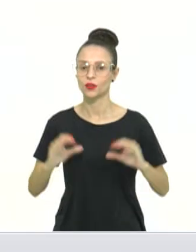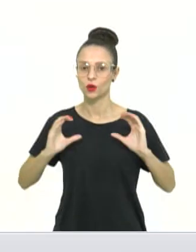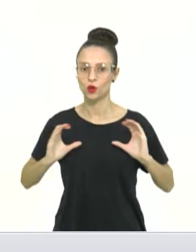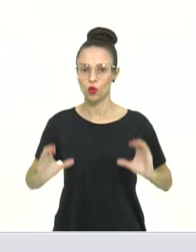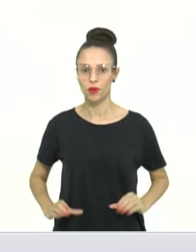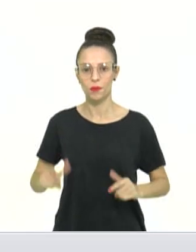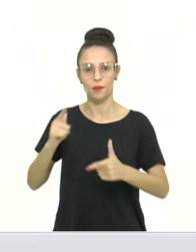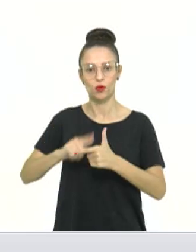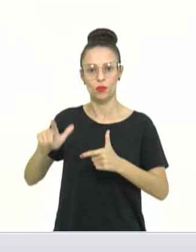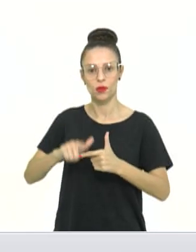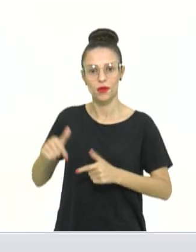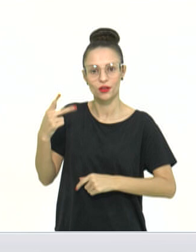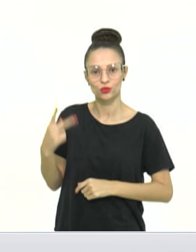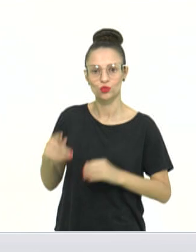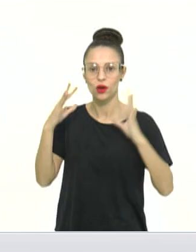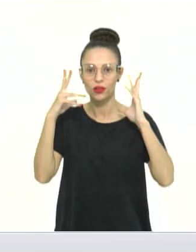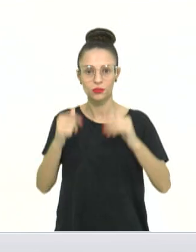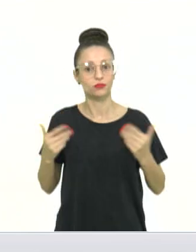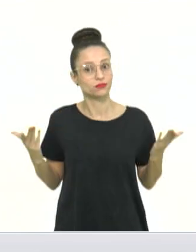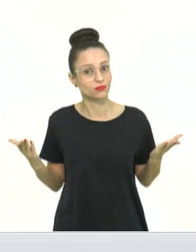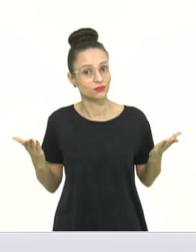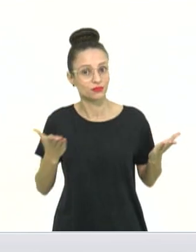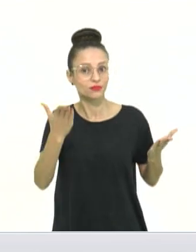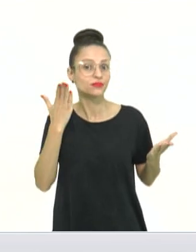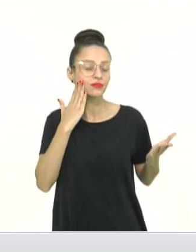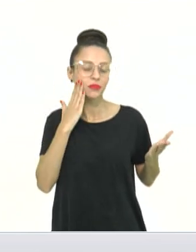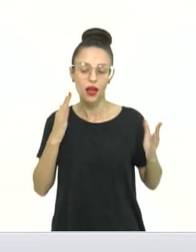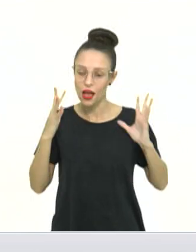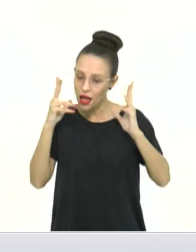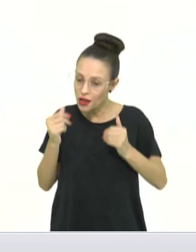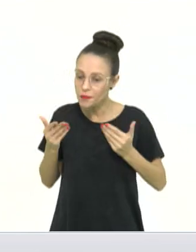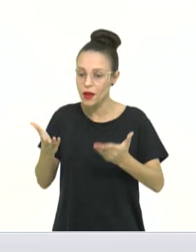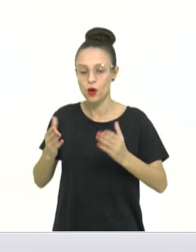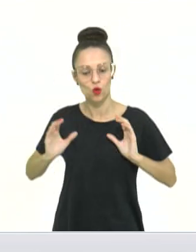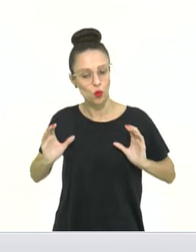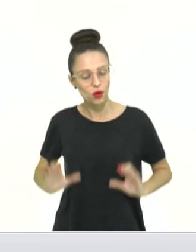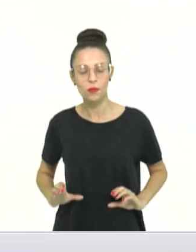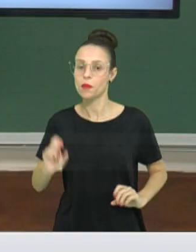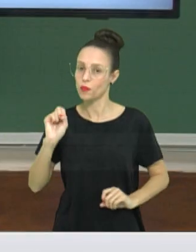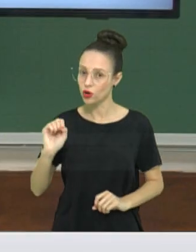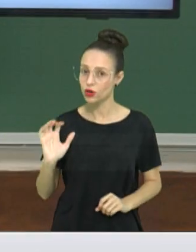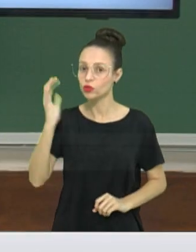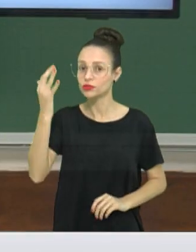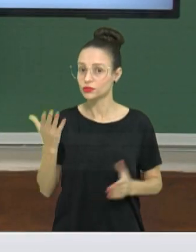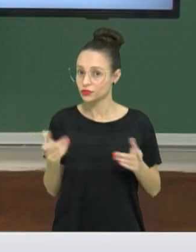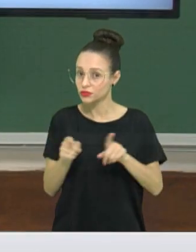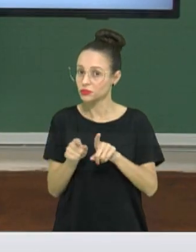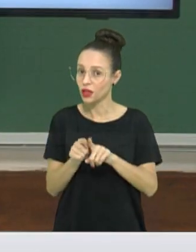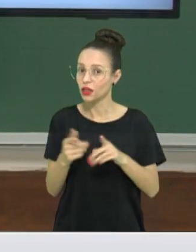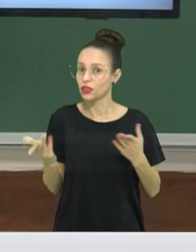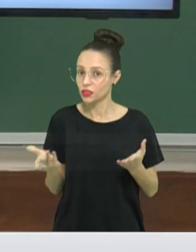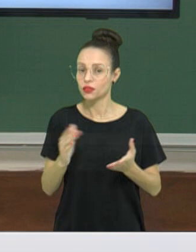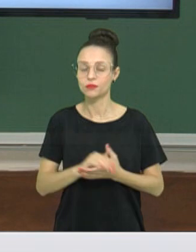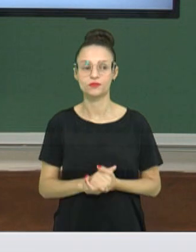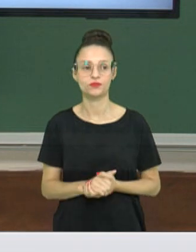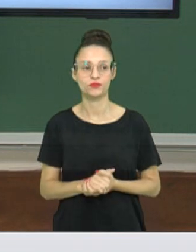Comportamento problemático do animal. Você tem que saber que você está trabalhando com um animal. Isso pode acontecer também,